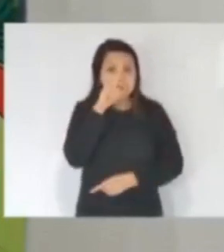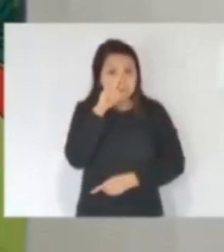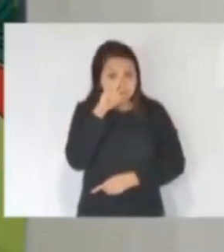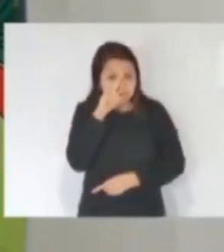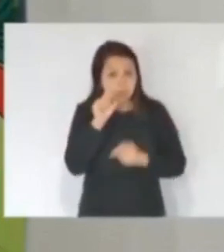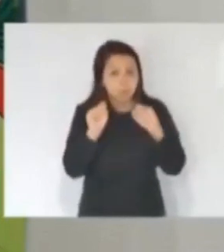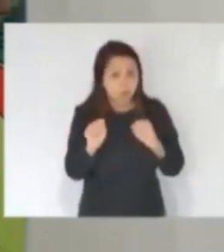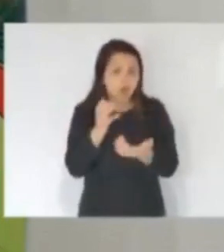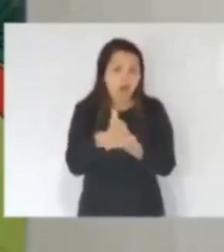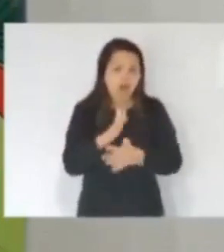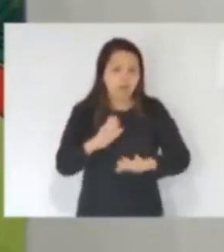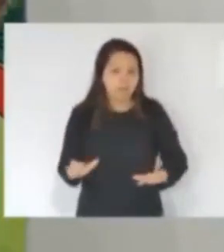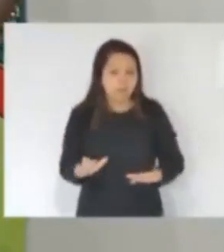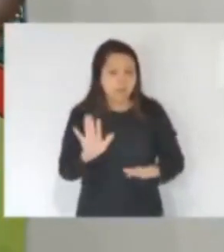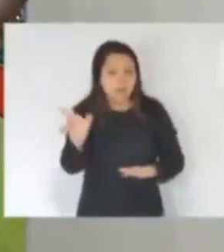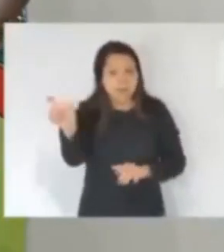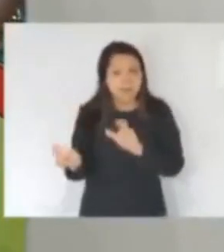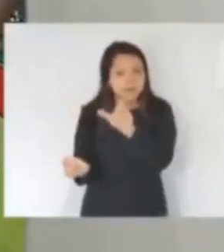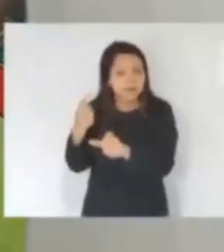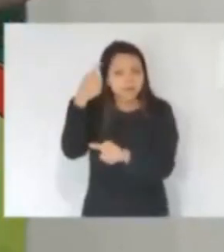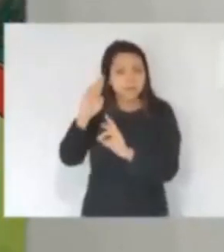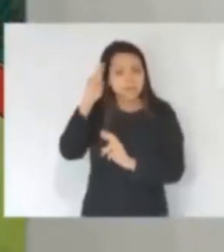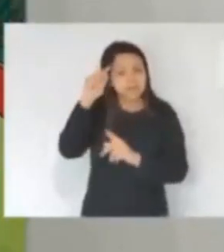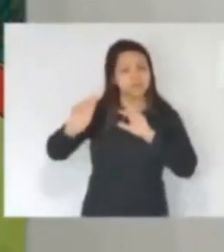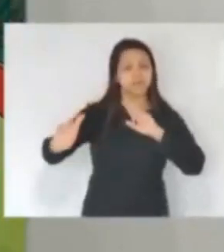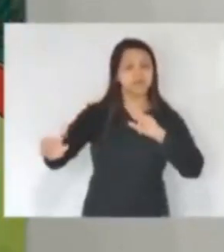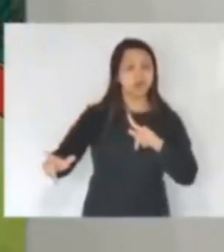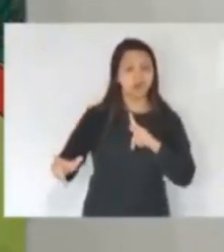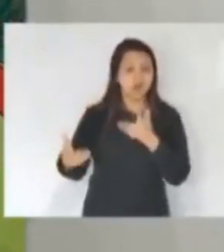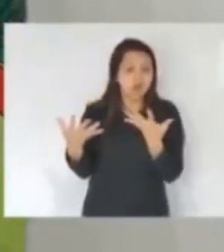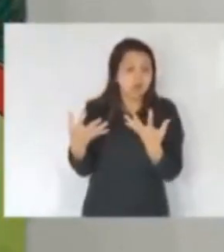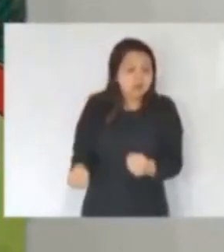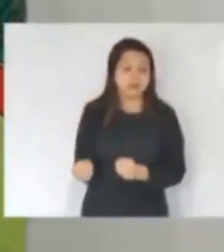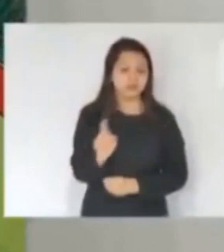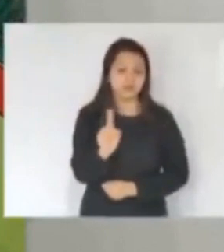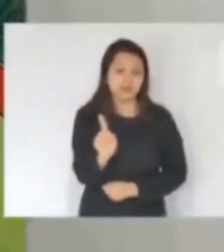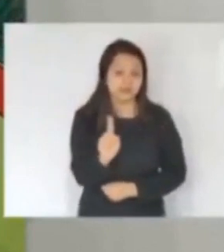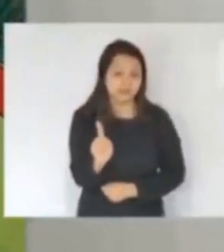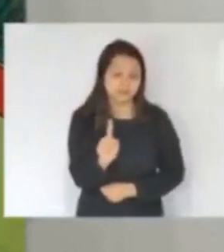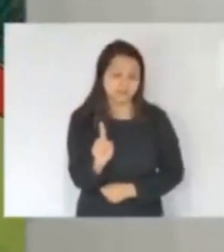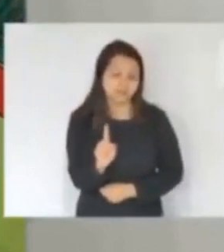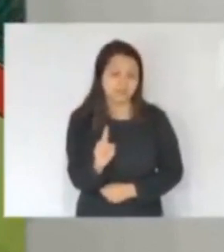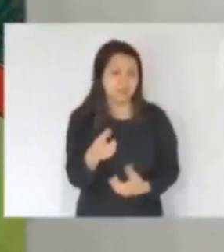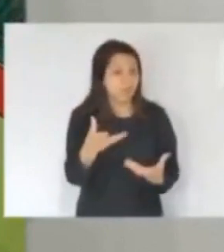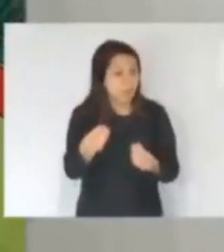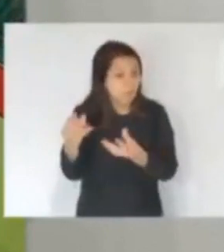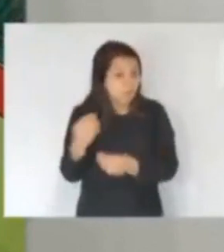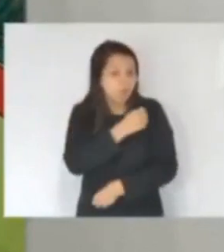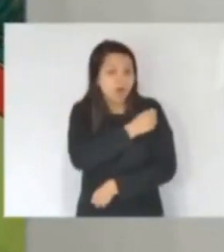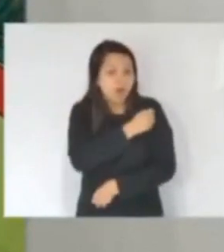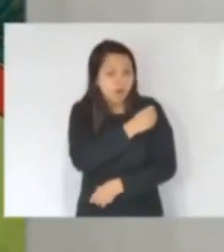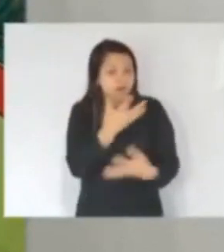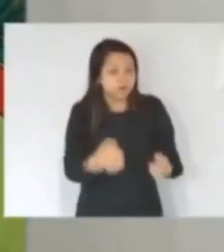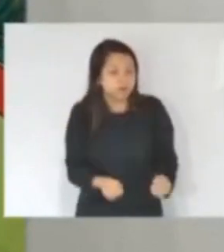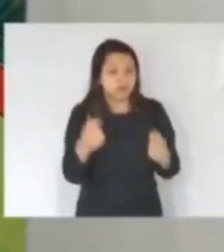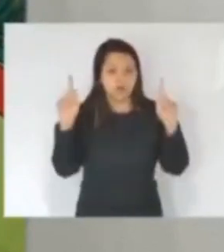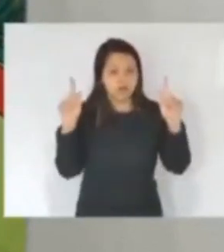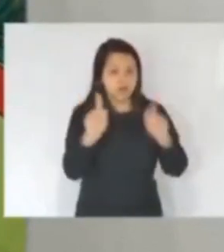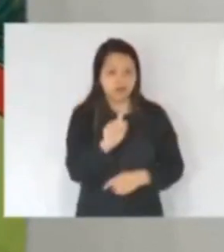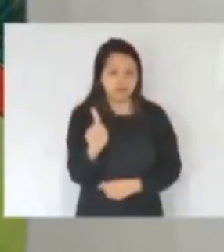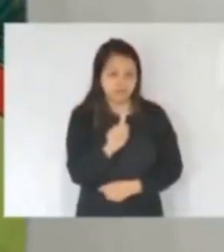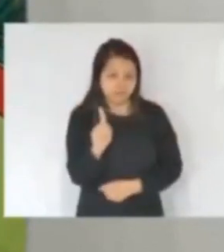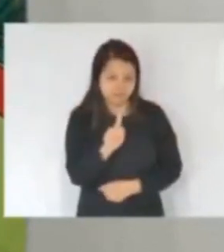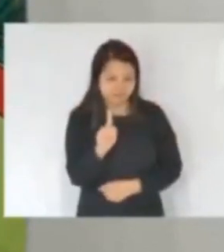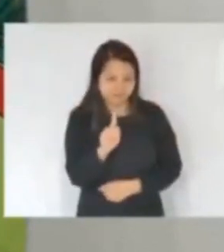suportam conviver com quem pensa diferente. A maior parte dos alunos não aderiu à greve. Ao contrário do que pensam, não existe monopólio da virtude. O